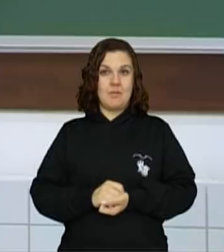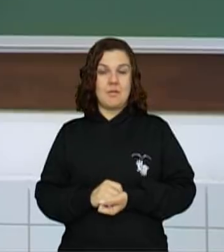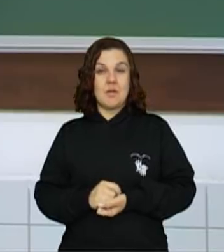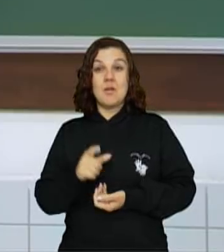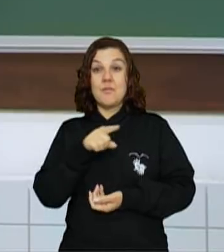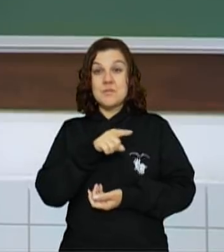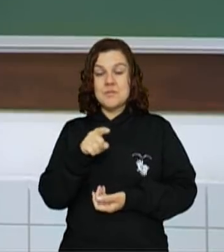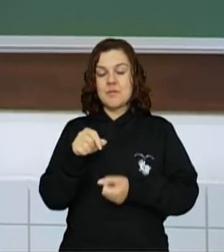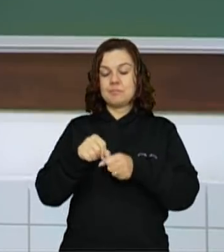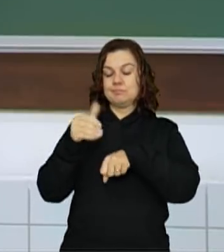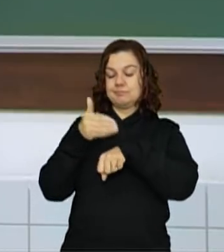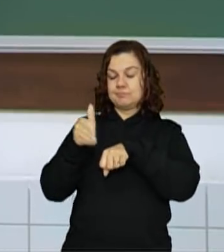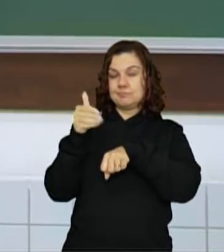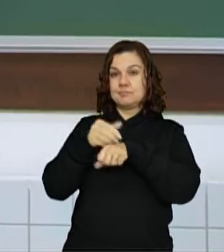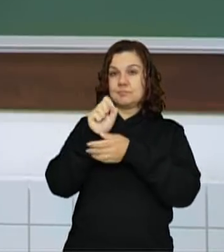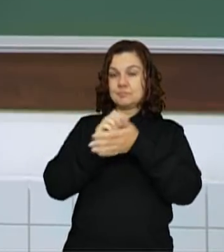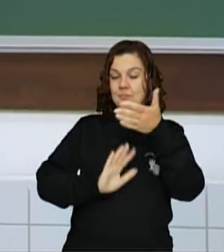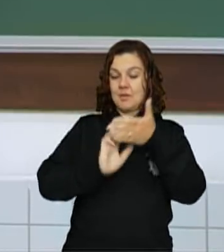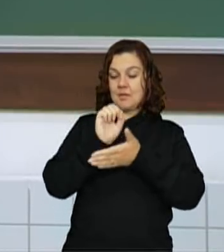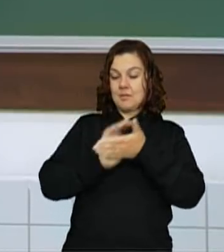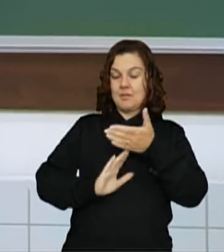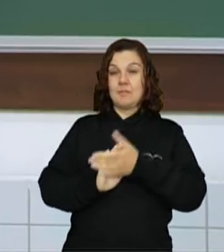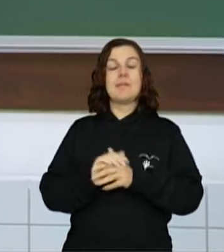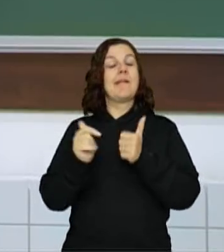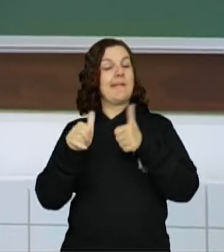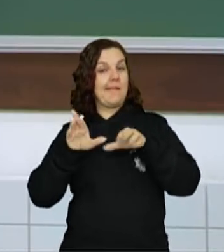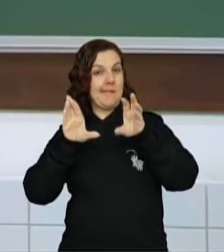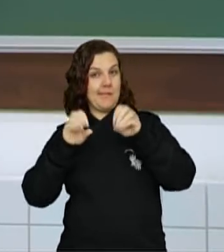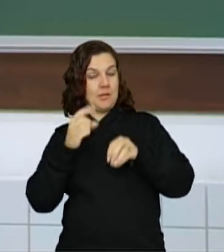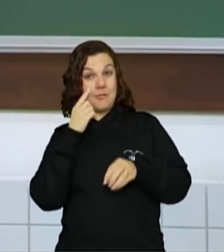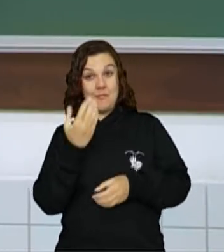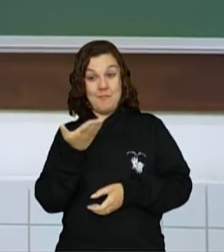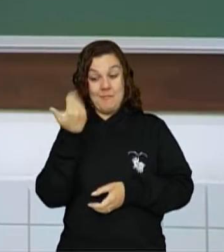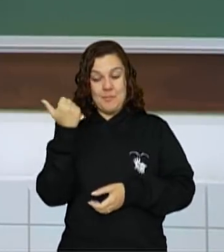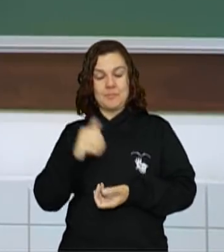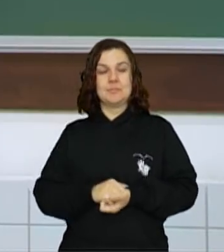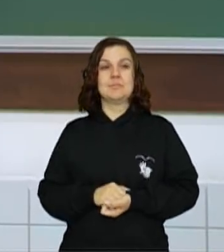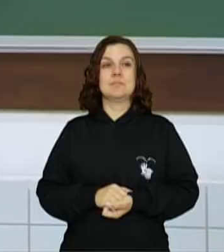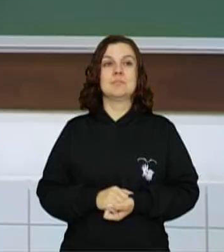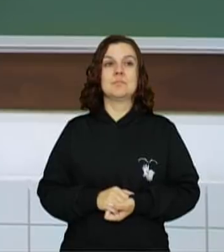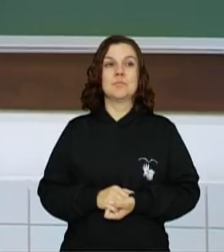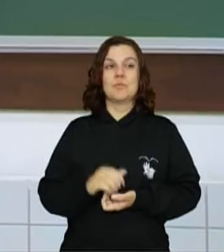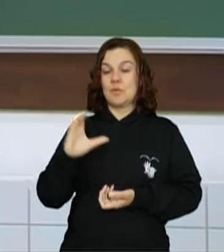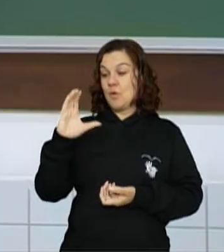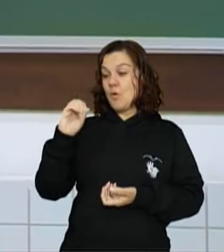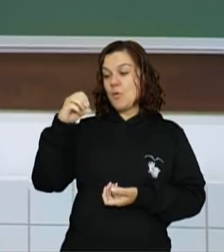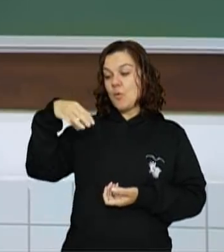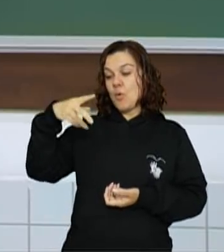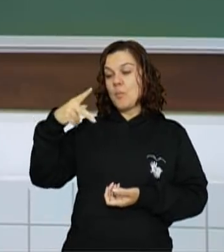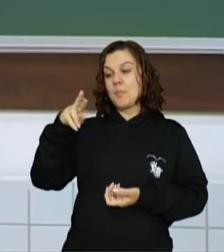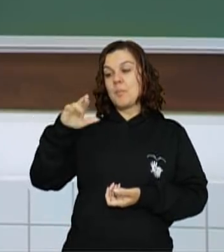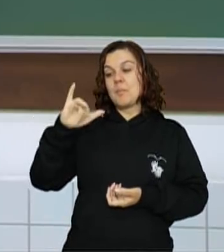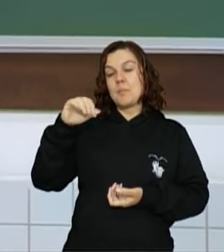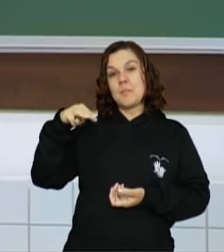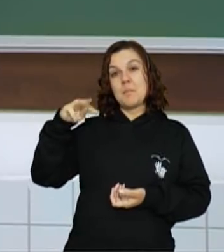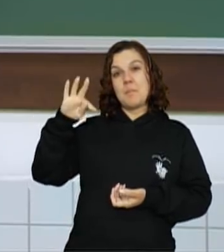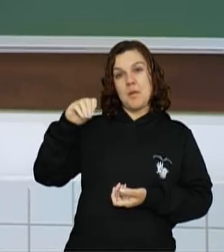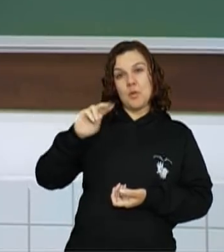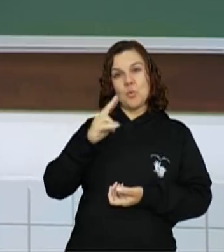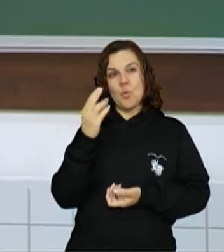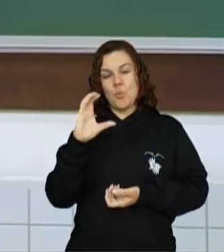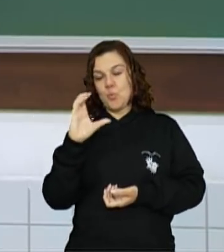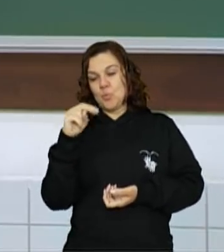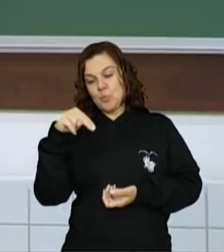ir fazendo bastante exercício, claro. Vamos lá? Comprimento ou cumprimento?